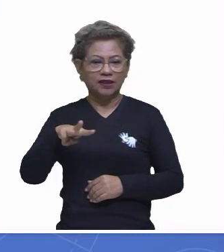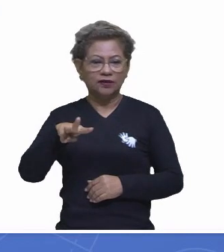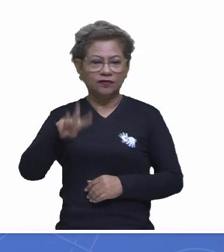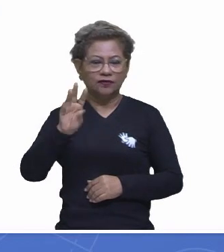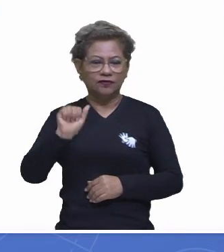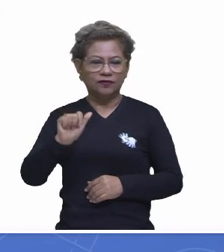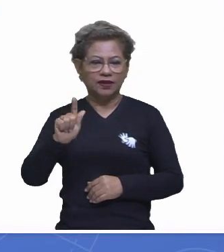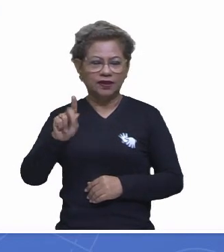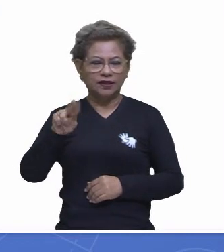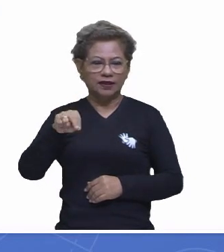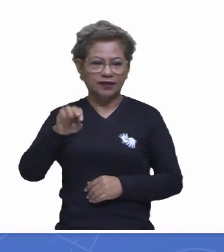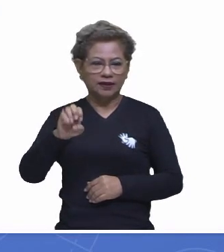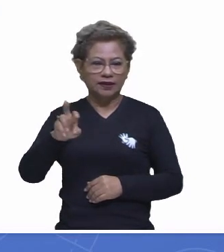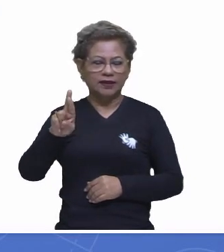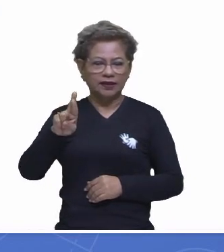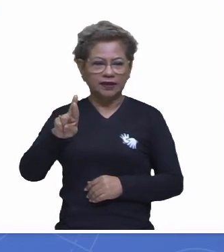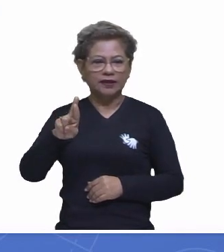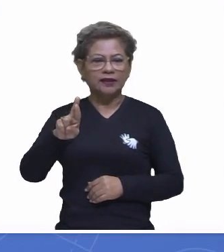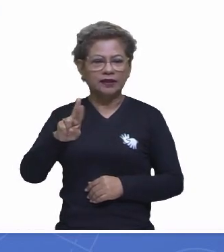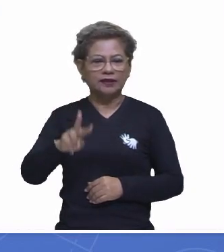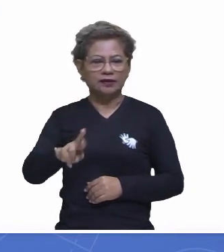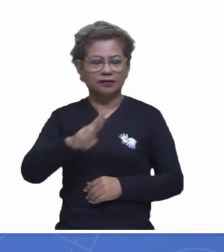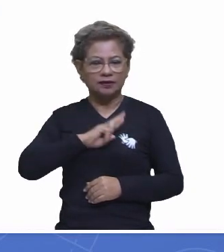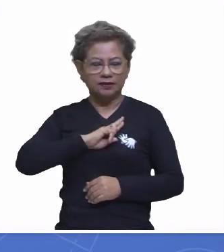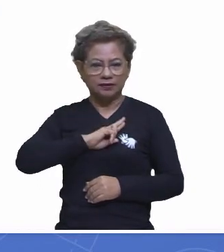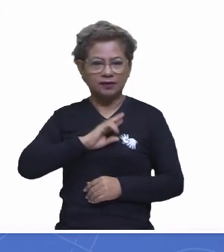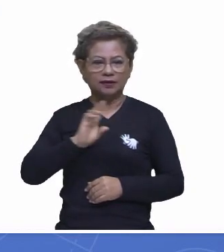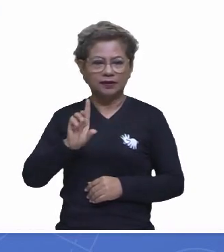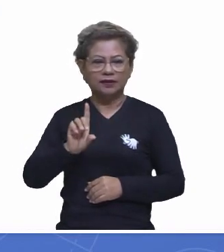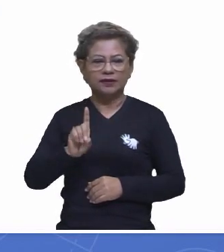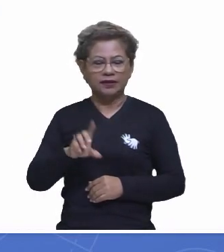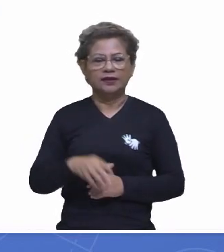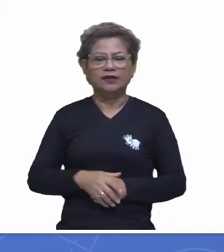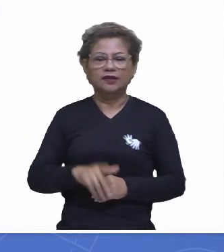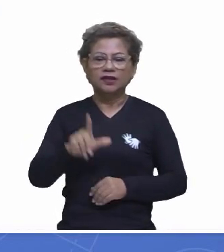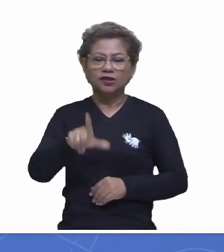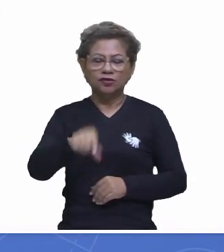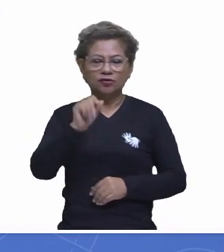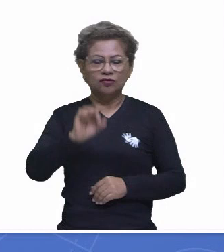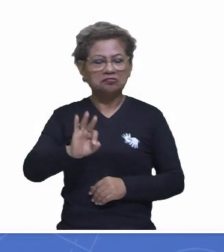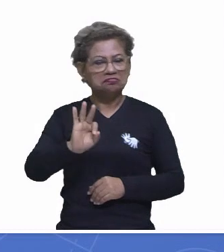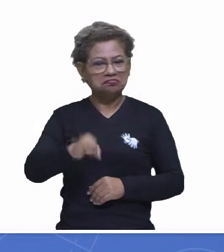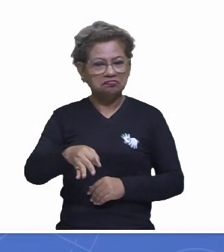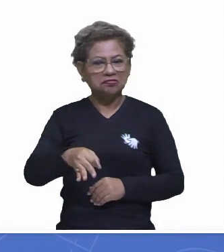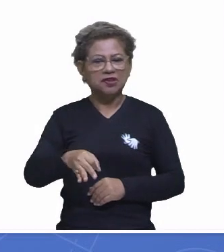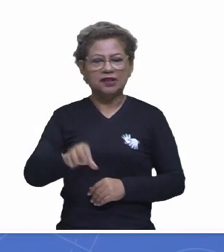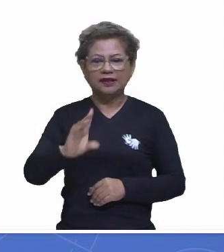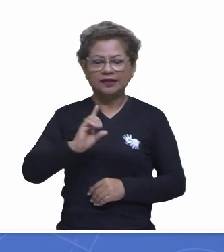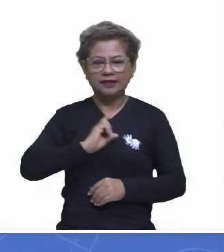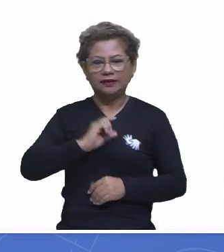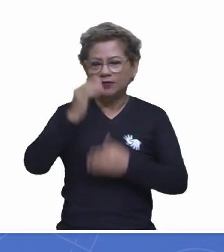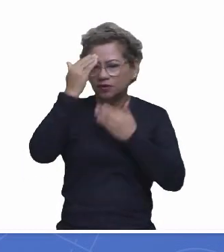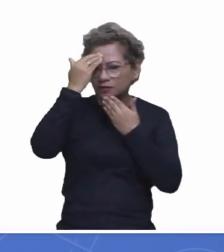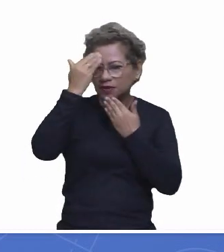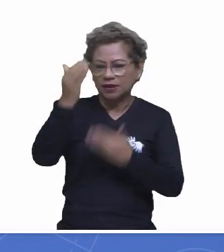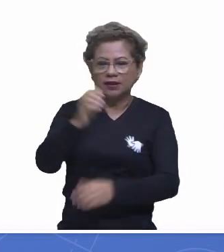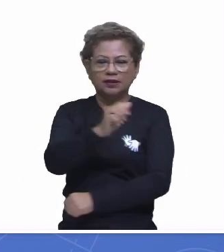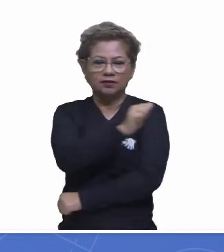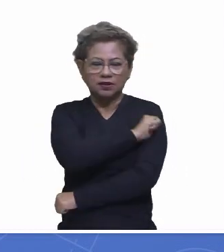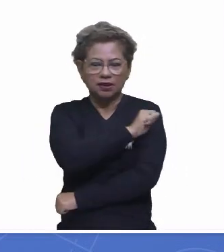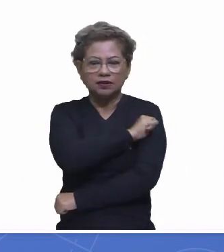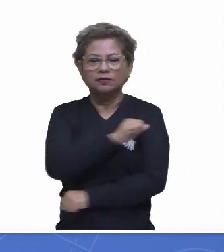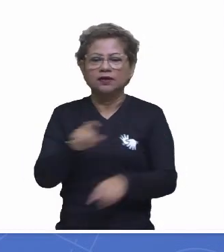afirmando também que a resposta correta é a letra D. Até esse momento predominou letra D. Agradeço a participação dos nossos alunos e também daqueles que